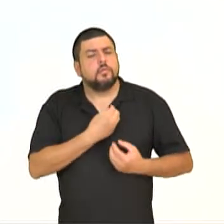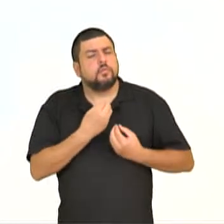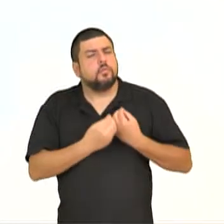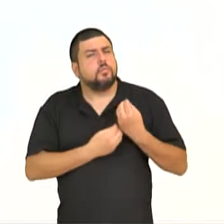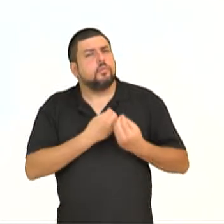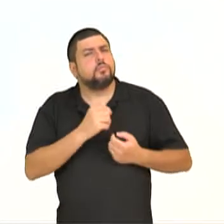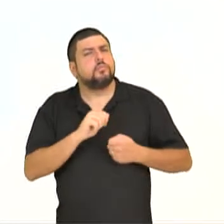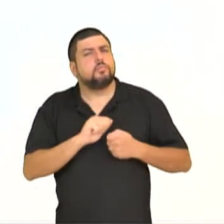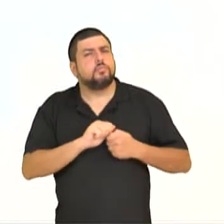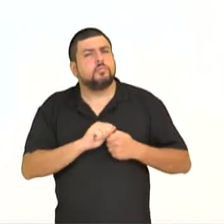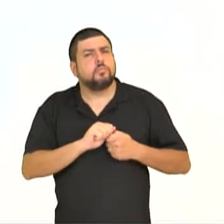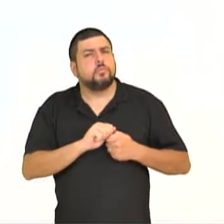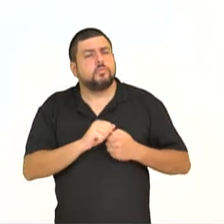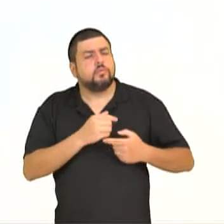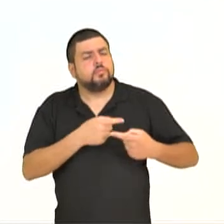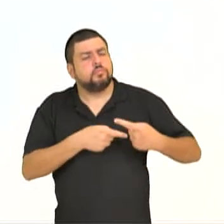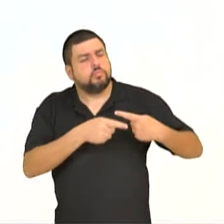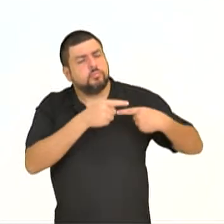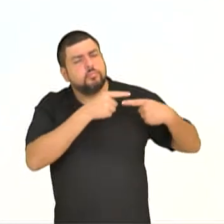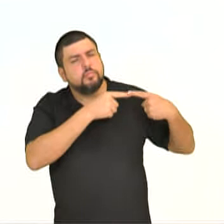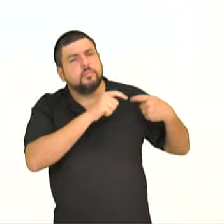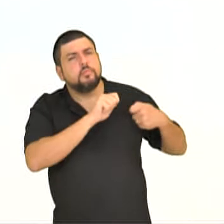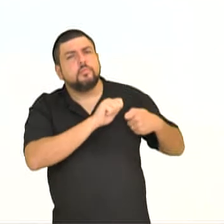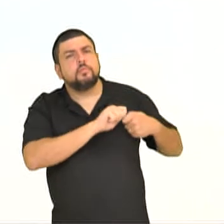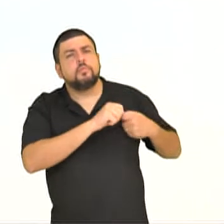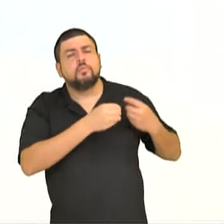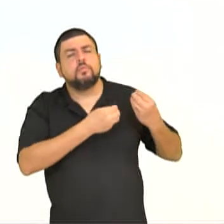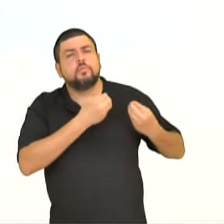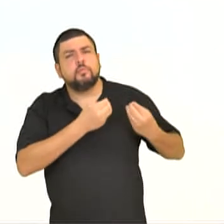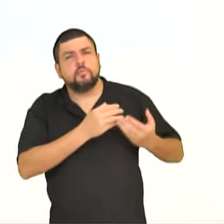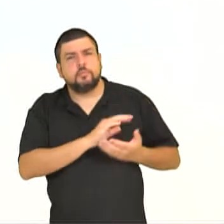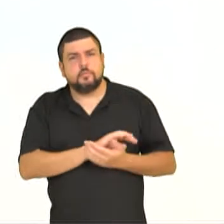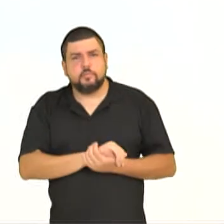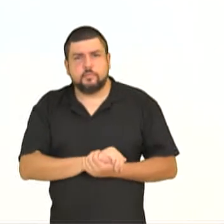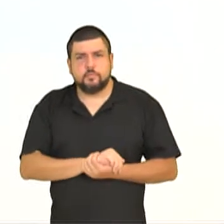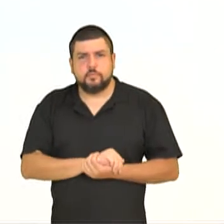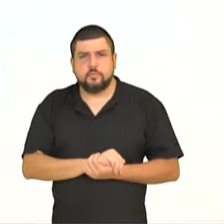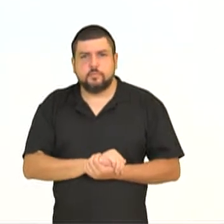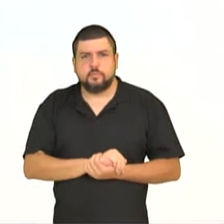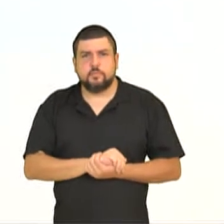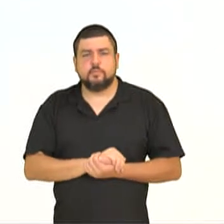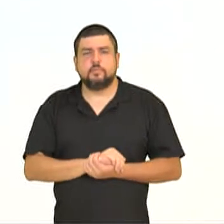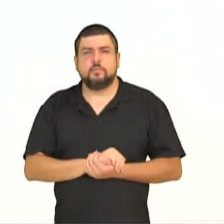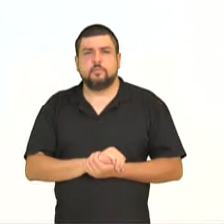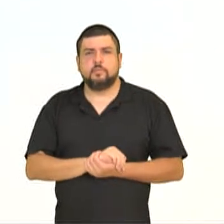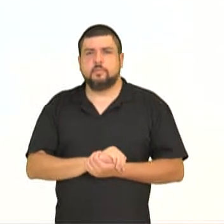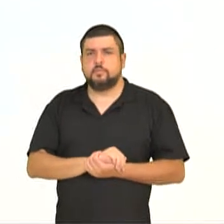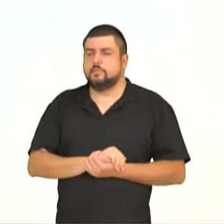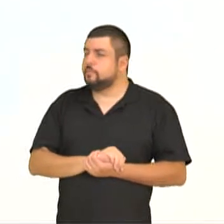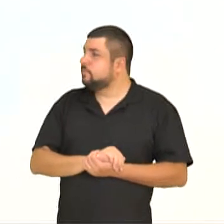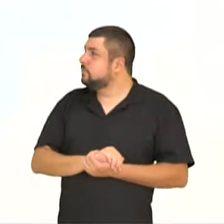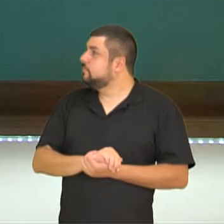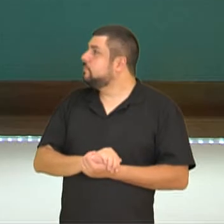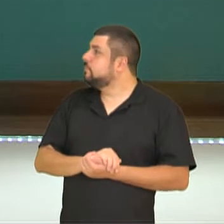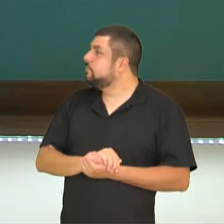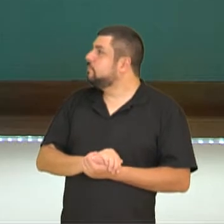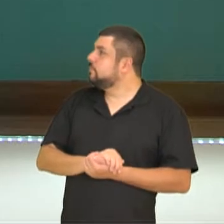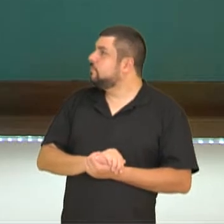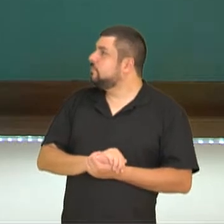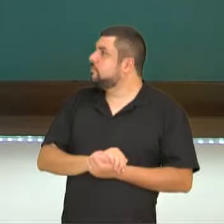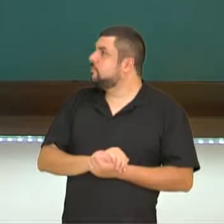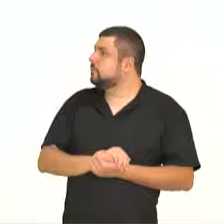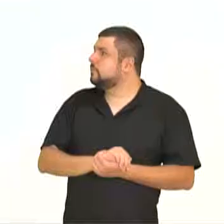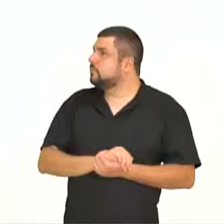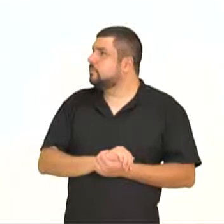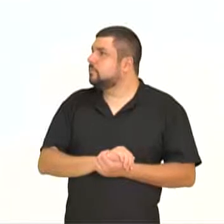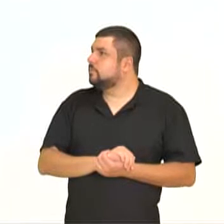que eu poderia ter feito? Em la próxima, tardaria de cometer mais erros. E no segundo